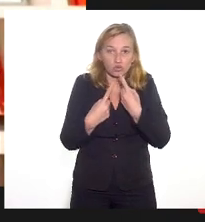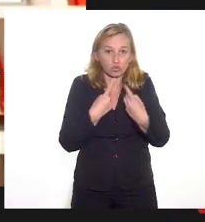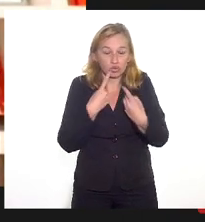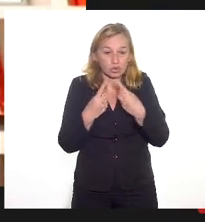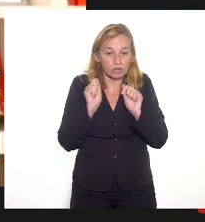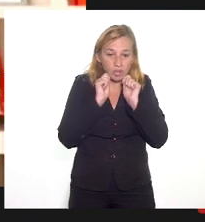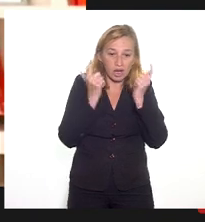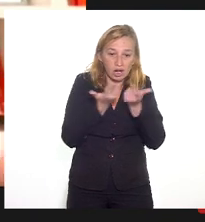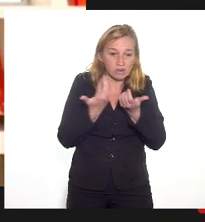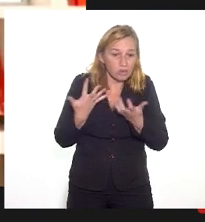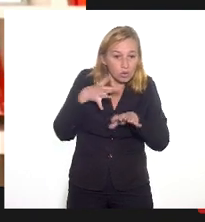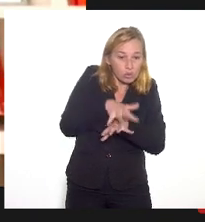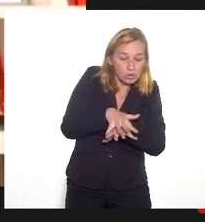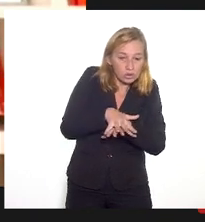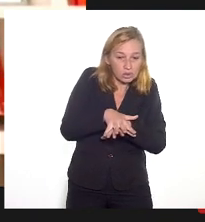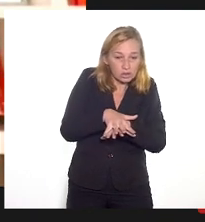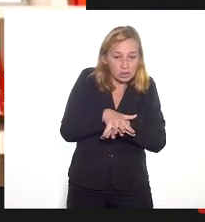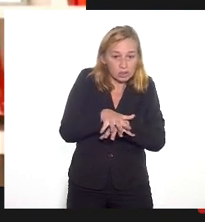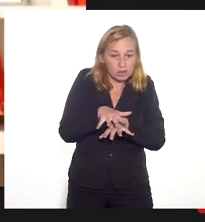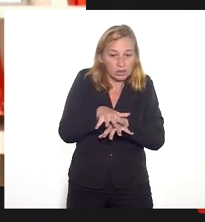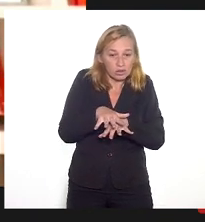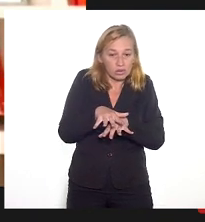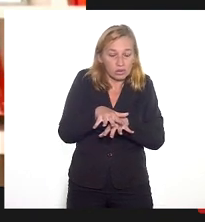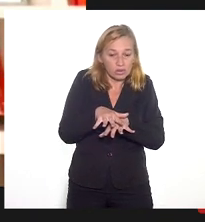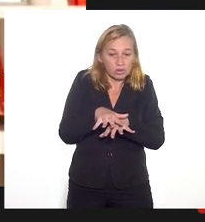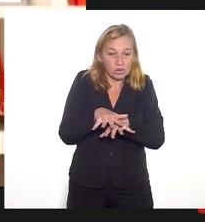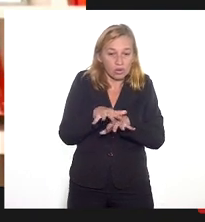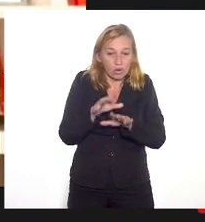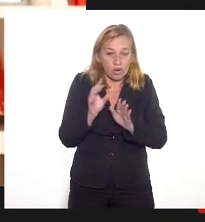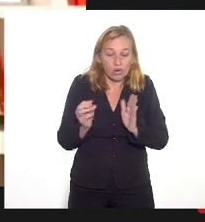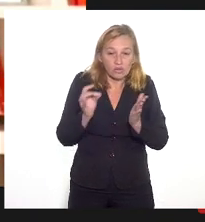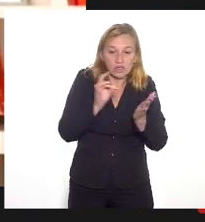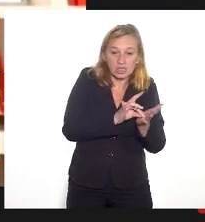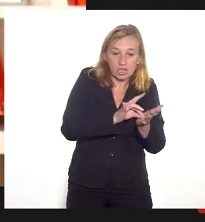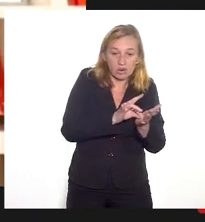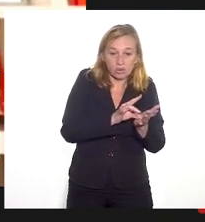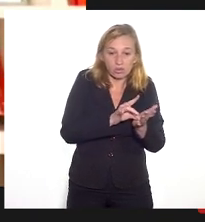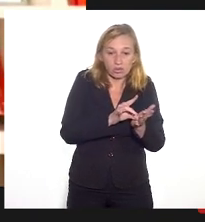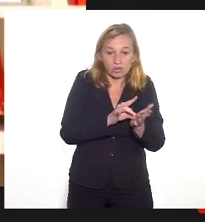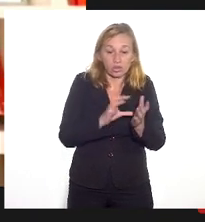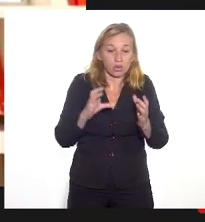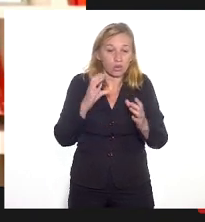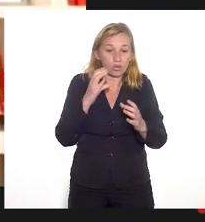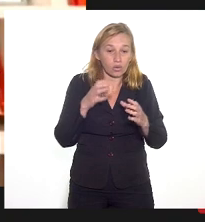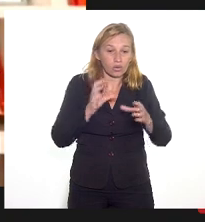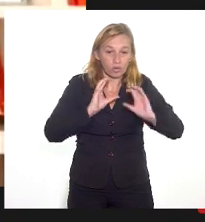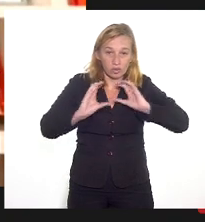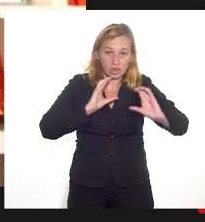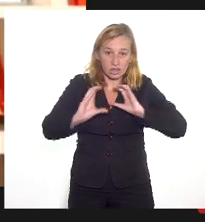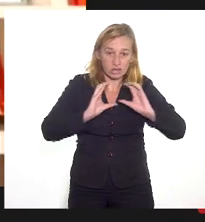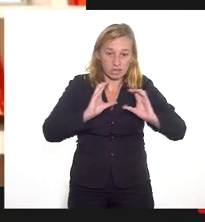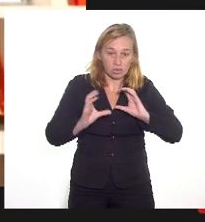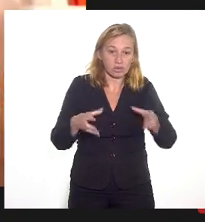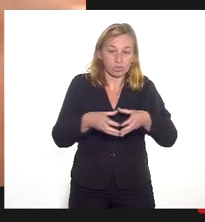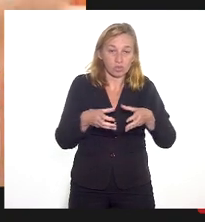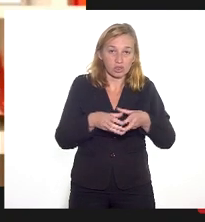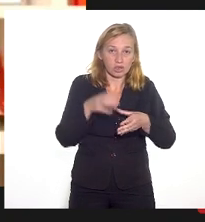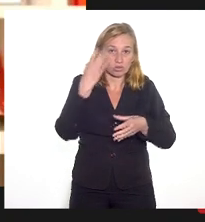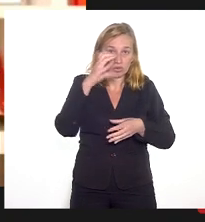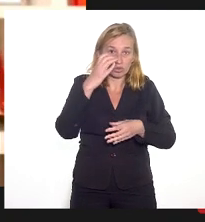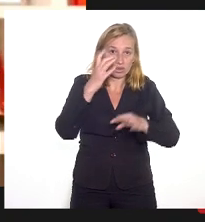sobre a inclusão oficial do nome comunicação na Comissão de Ciência e Tecnologia, como já existe em diversos estados e